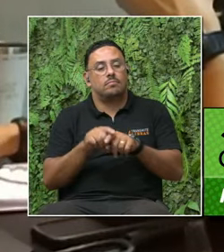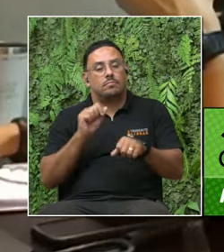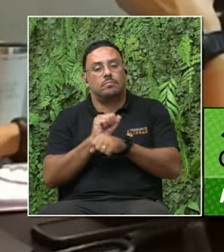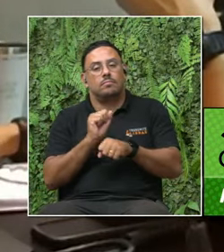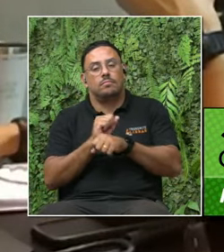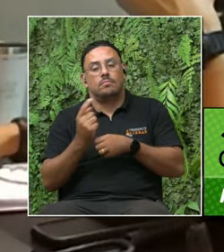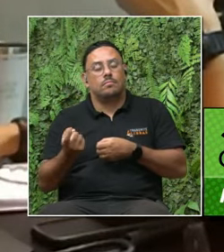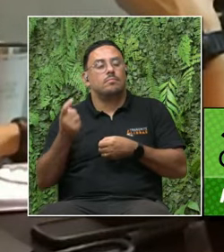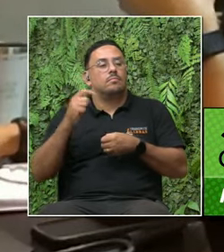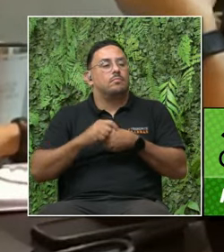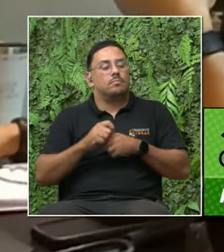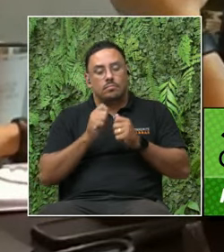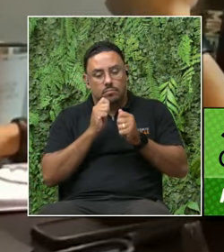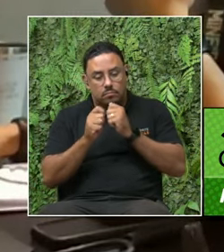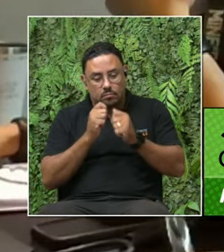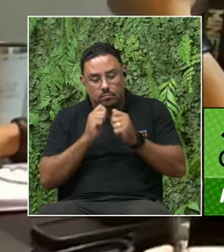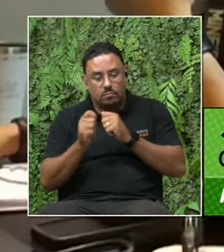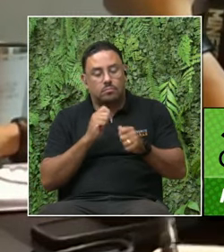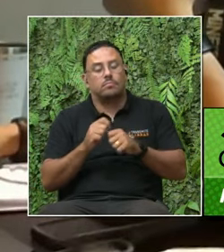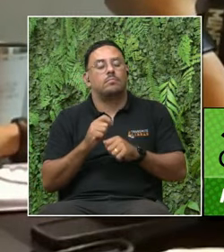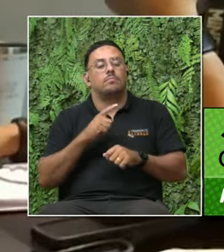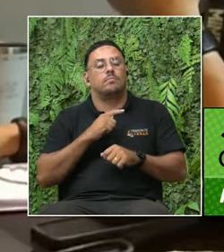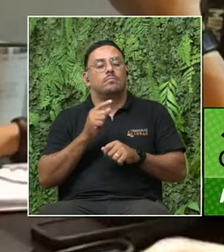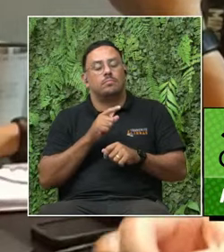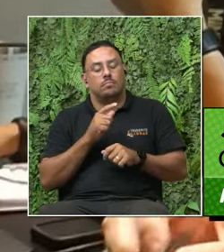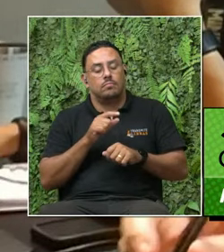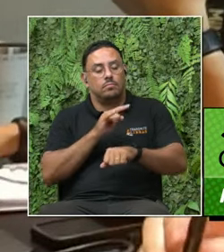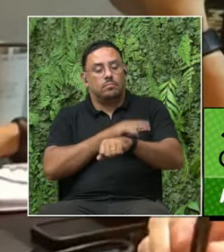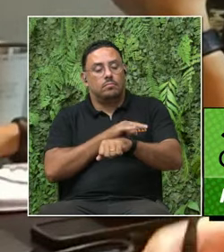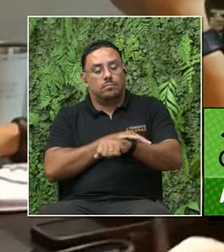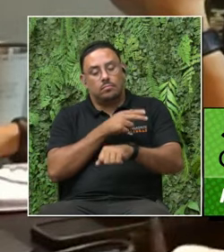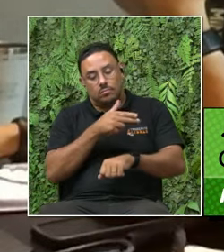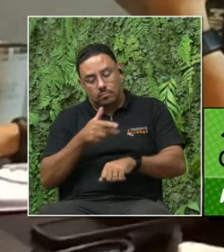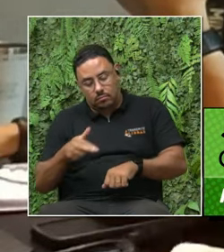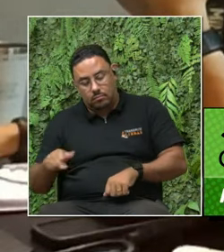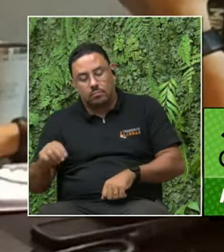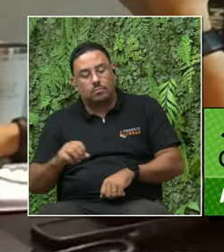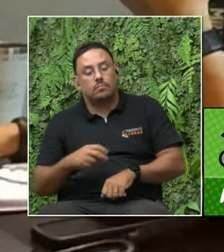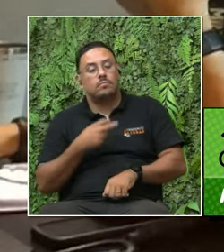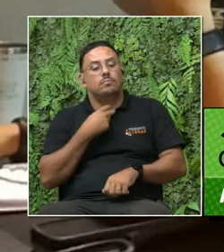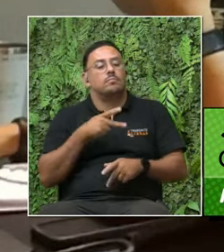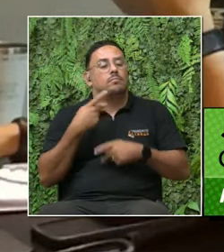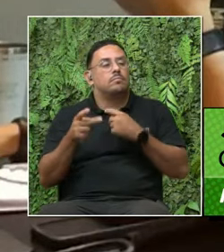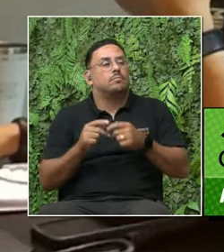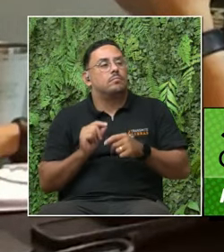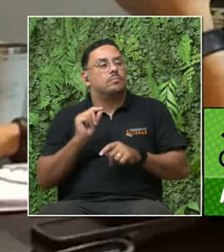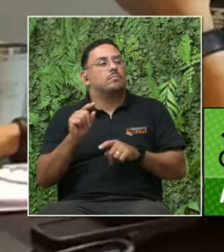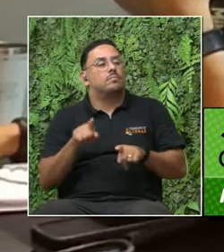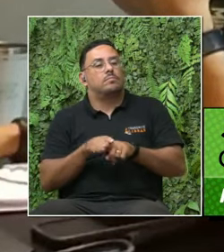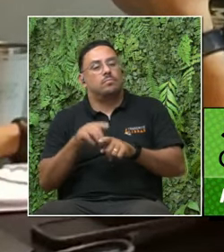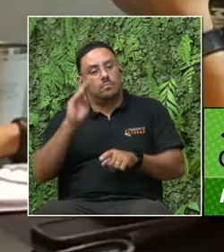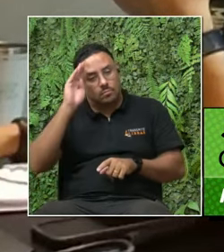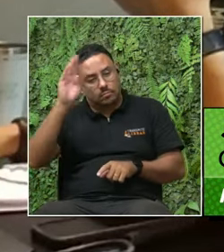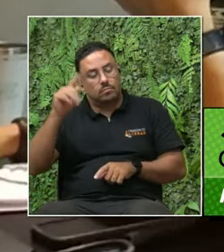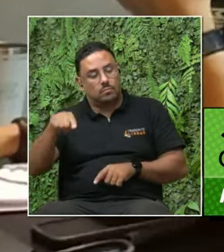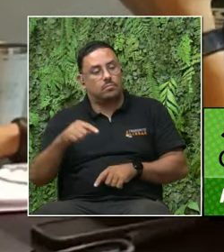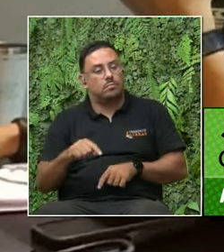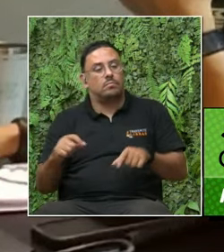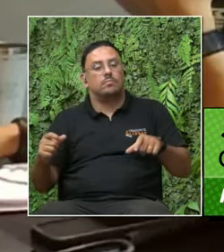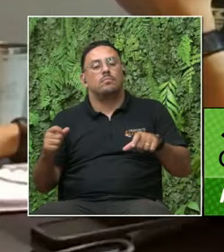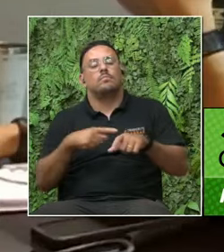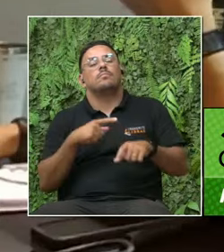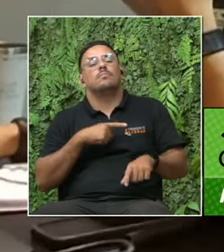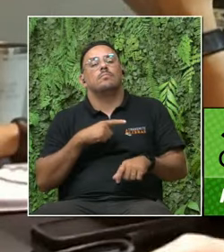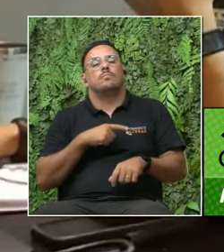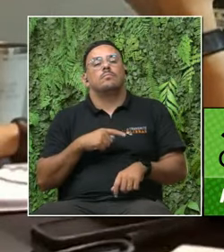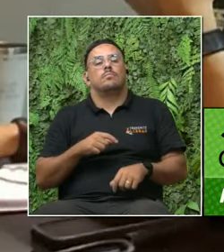a pouquinho a entrevista coletiva do milito desculpa interromper mas porque tava descendo pro vestiário não podia deixar de falar com ele foi um dos protagonistas que go que perdeu Quase que eu taquei